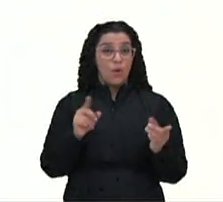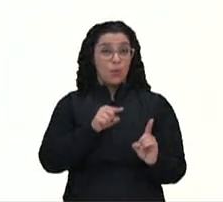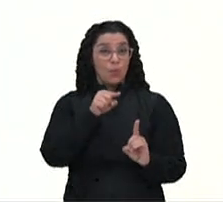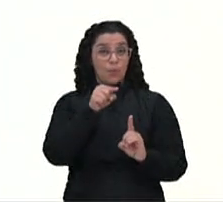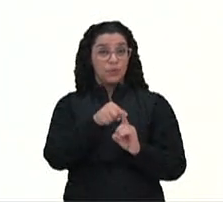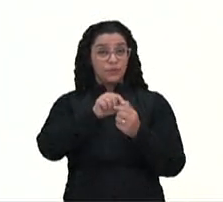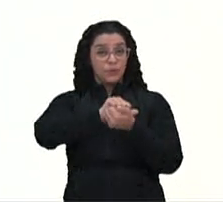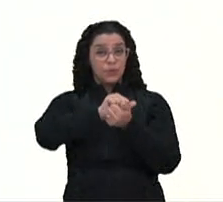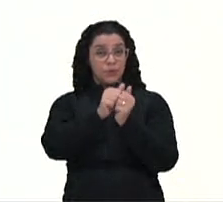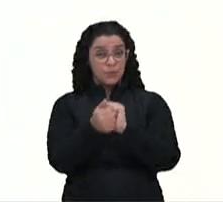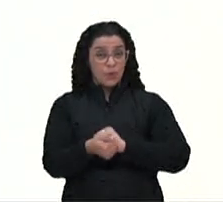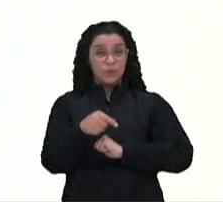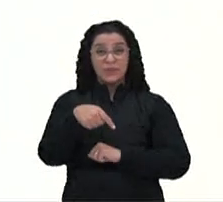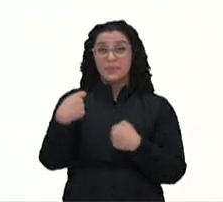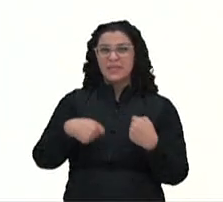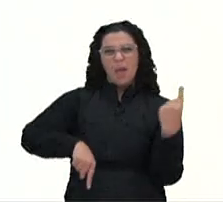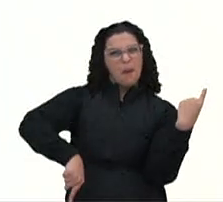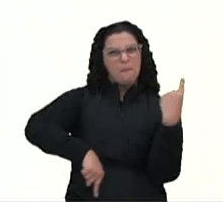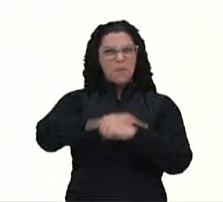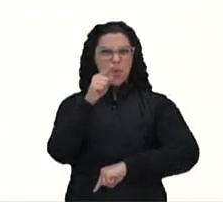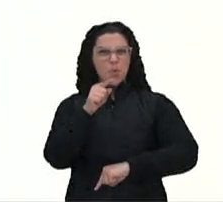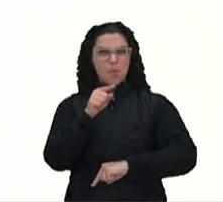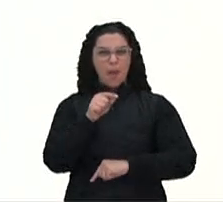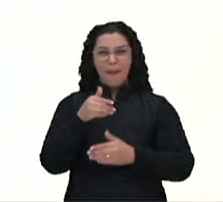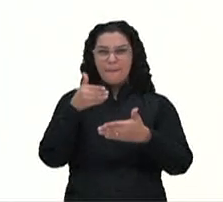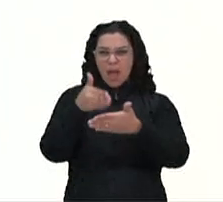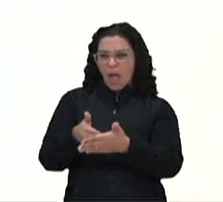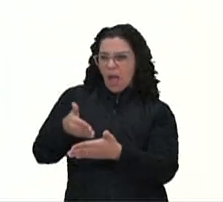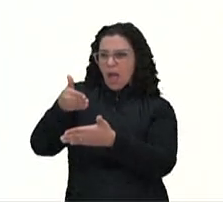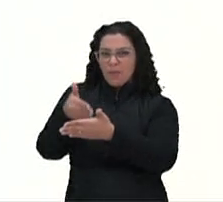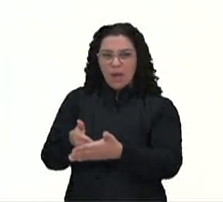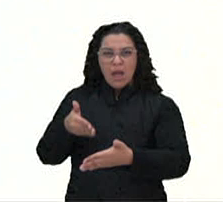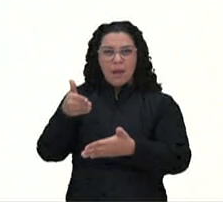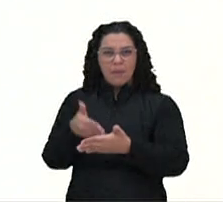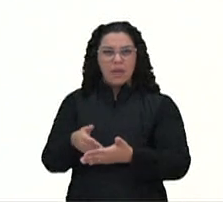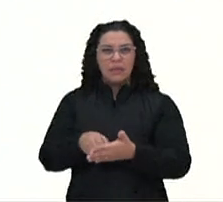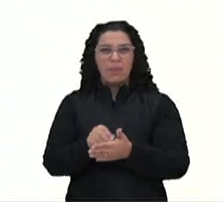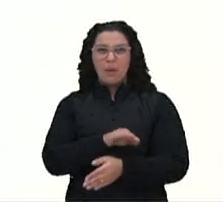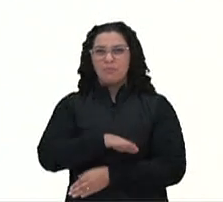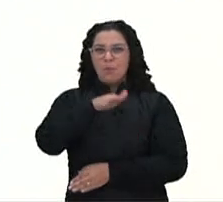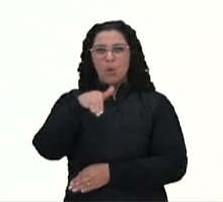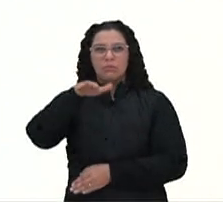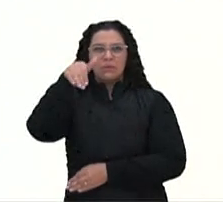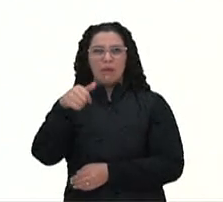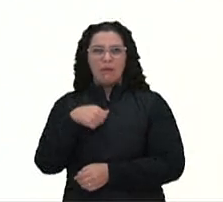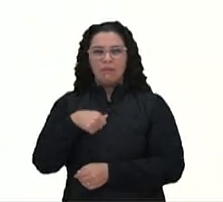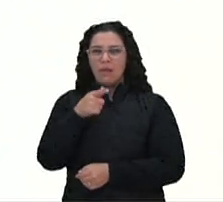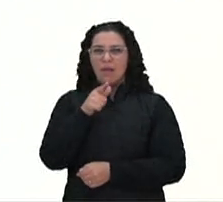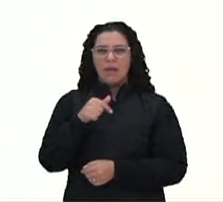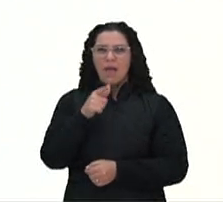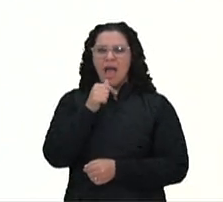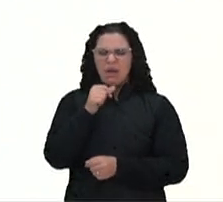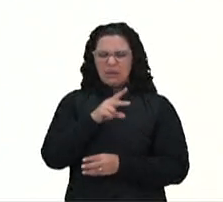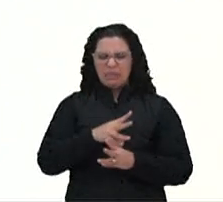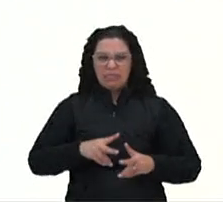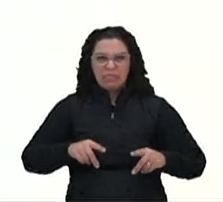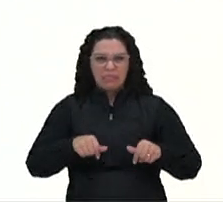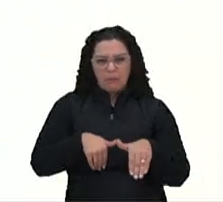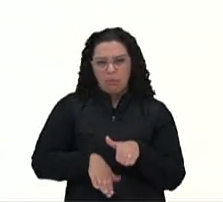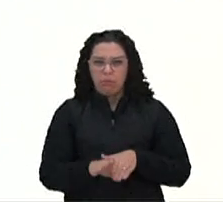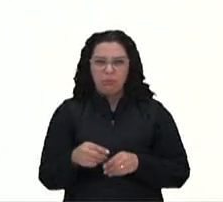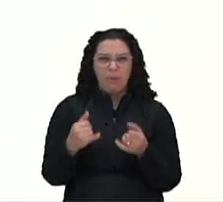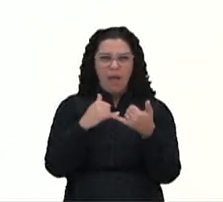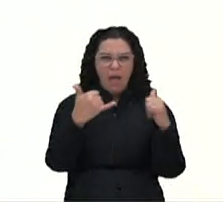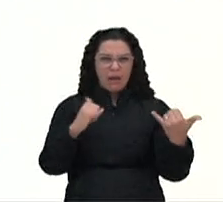objetivo desse esporte é de você superar uma série de obstáculos, como subir montanha, se rastejar na lama, passar por debaixo de arame